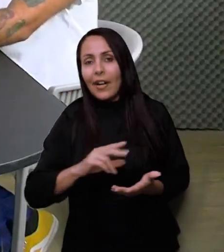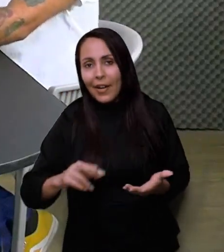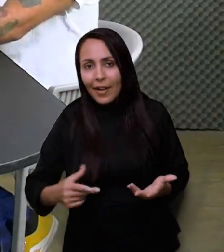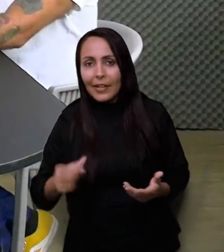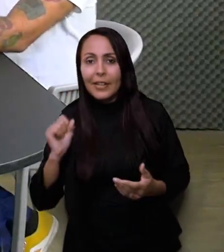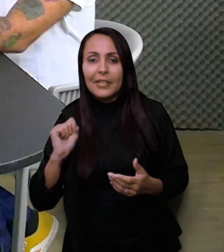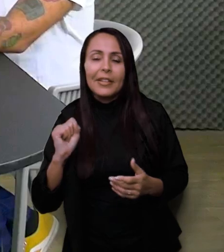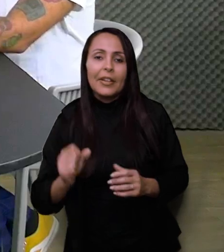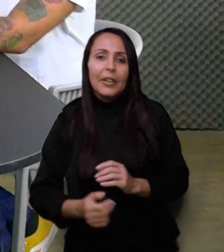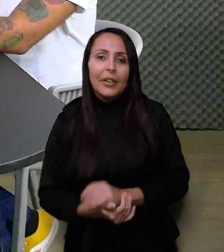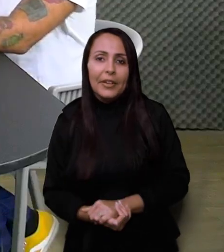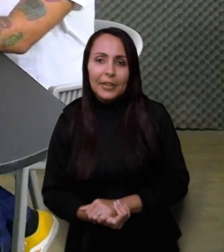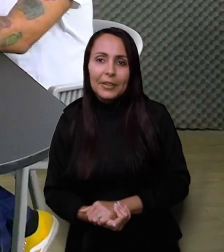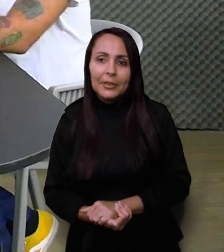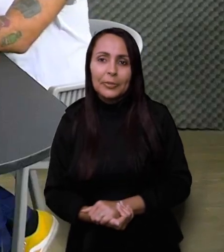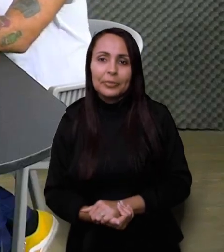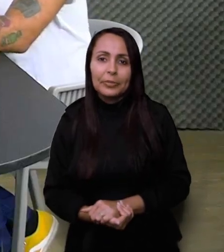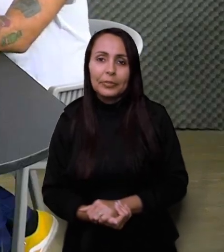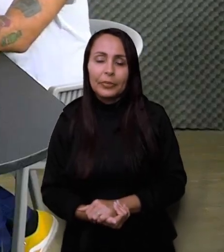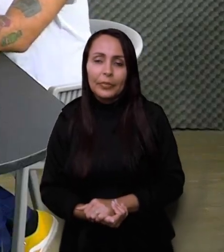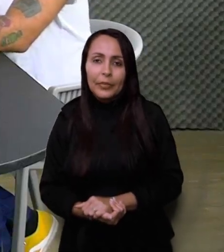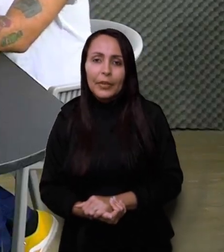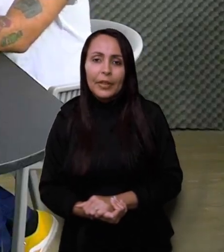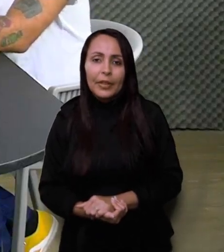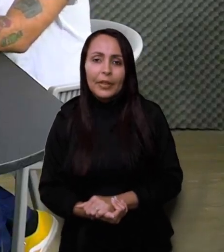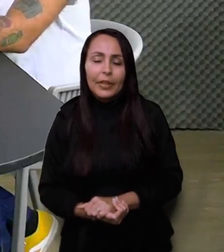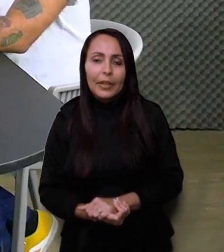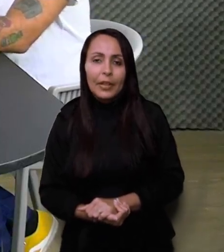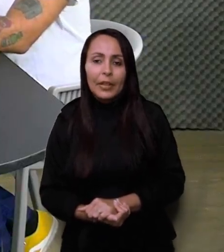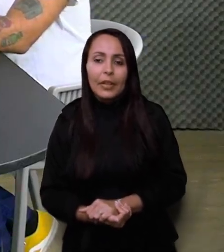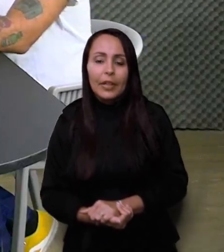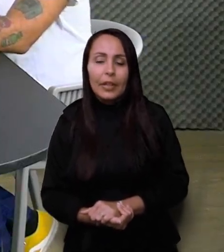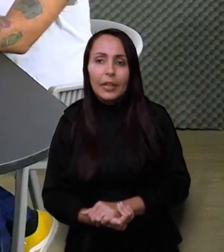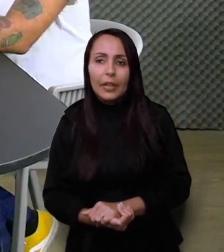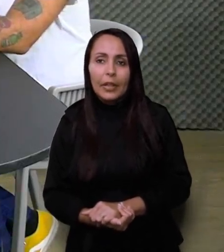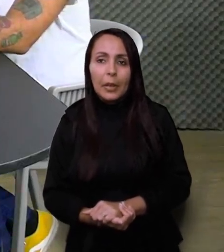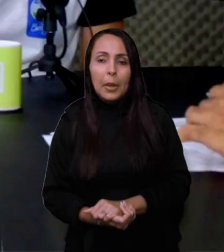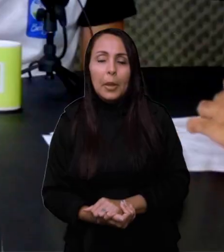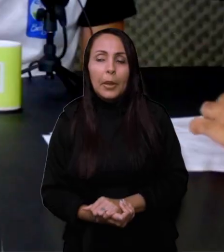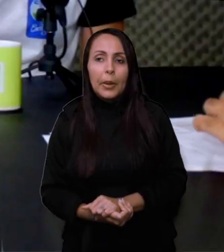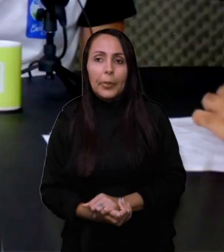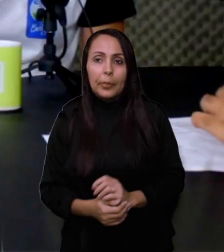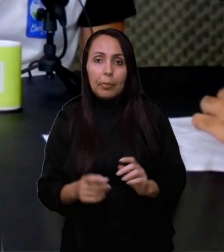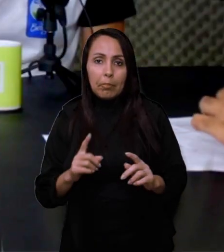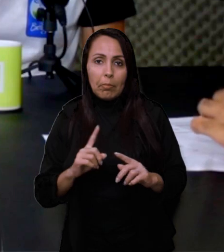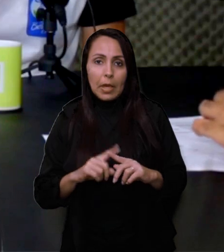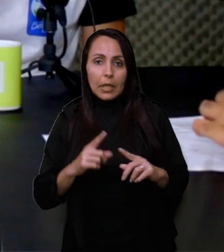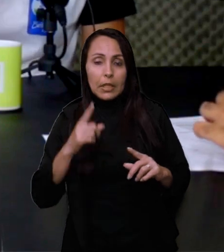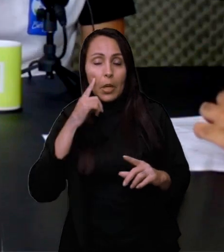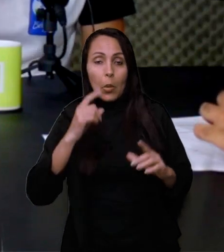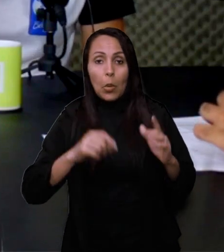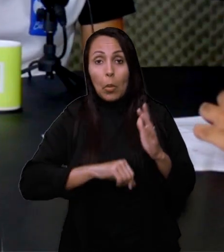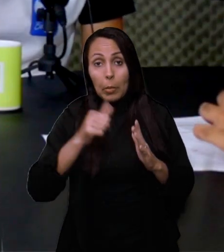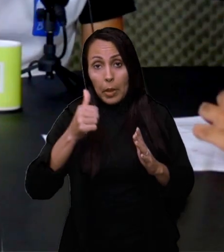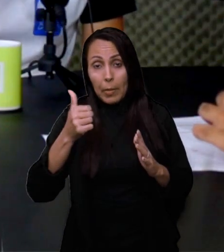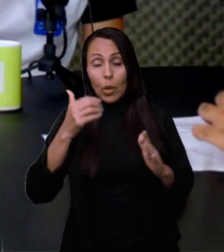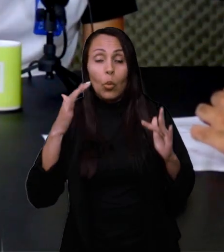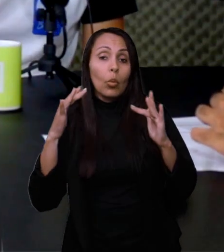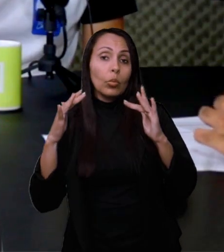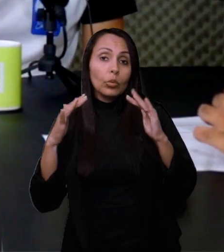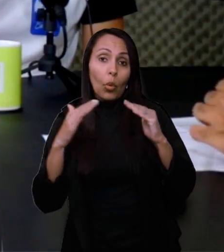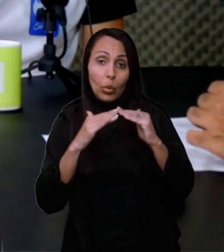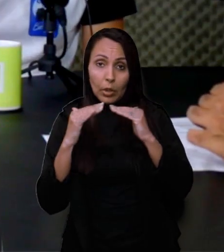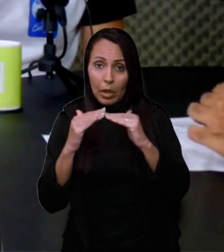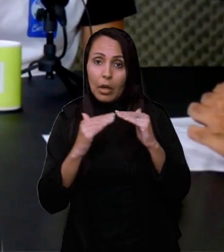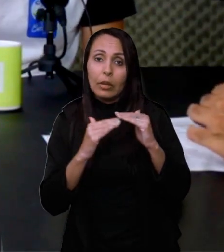isso. Olha, bota na salada. Não, brincadeira, não faço isso não. Mas assim, esse primeiro é um primeiro contato, né, cara? Que a gente